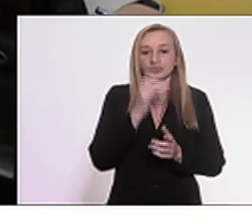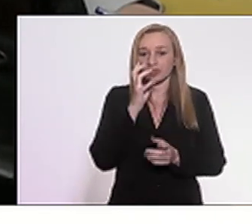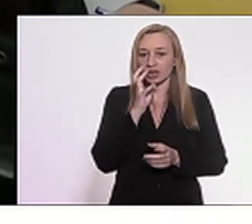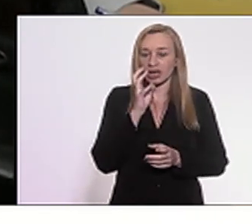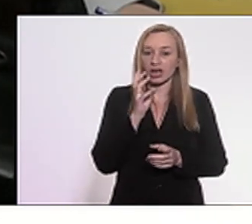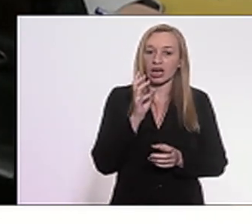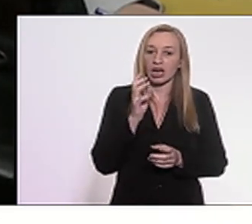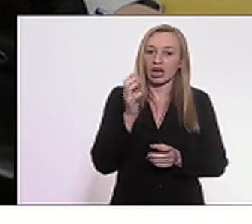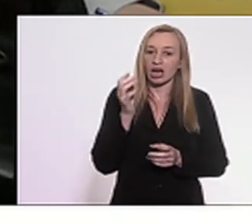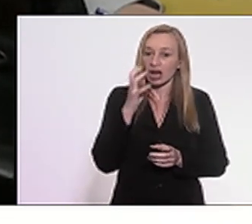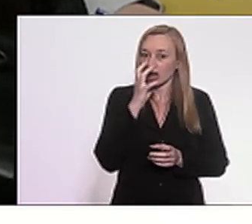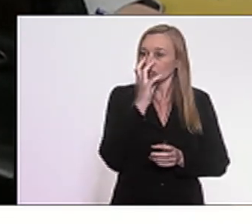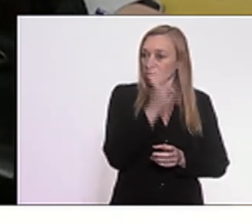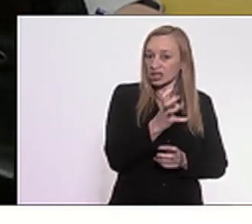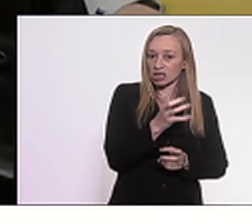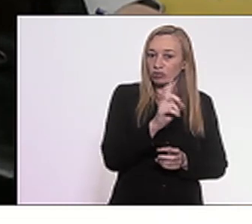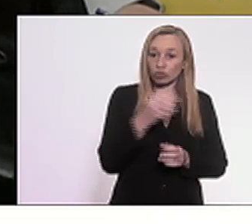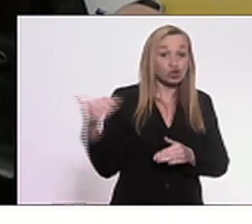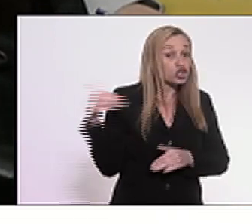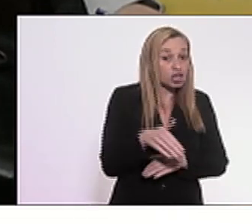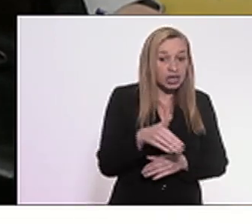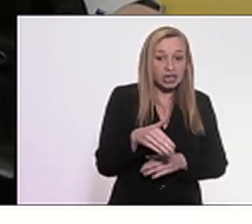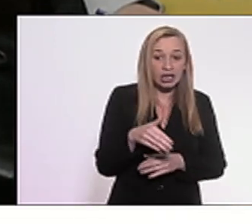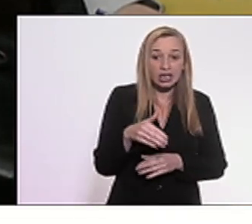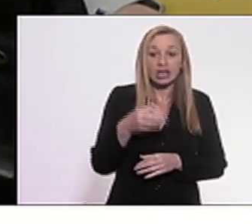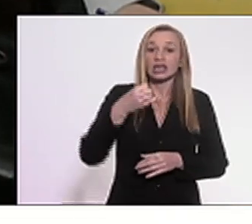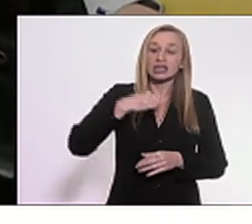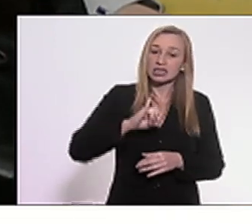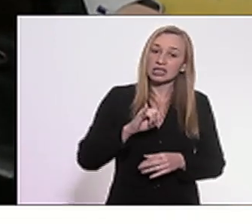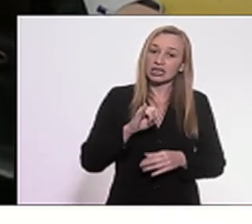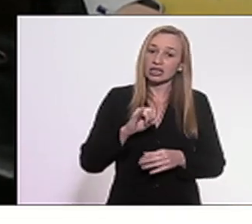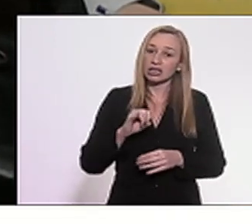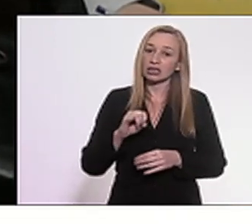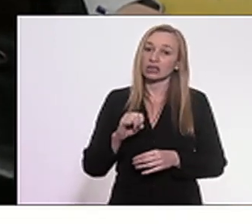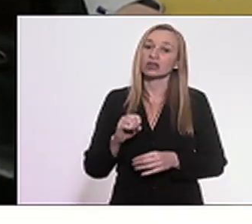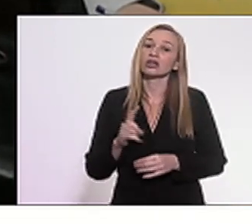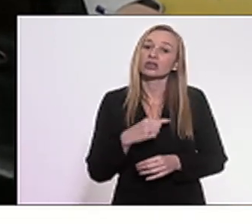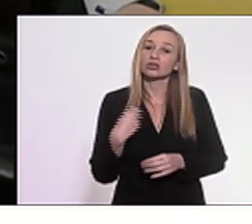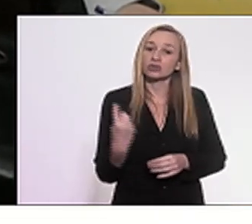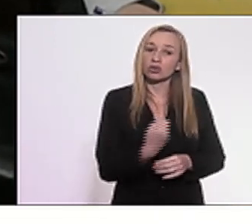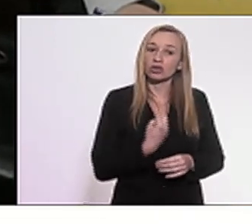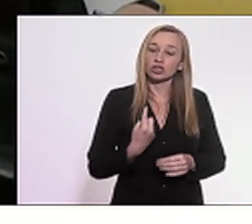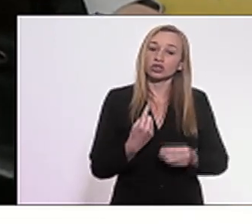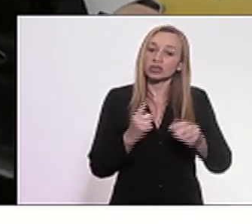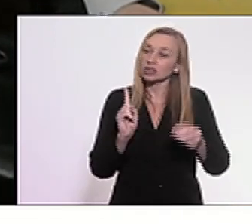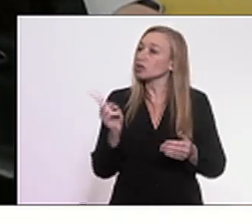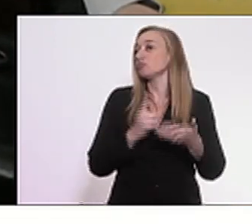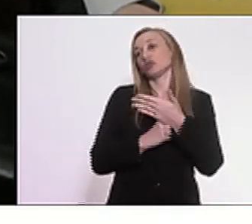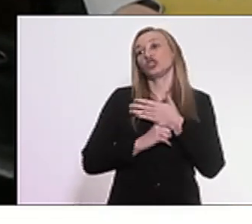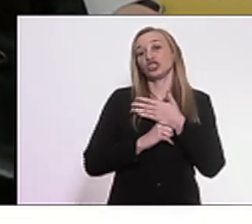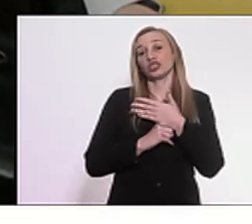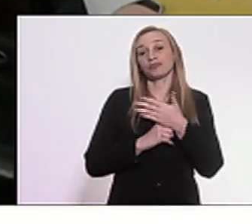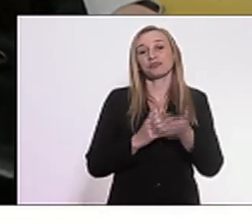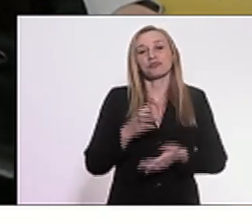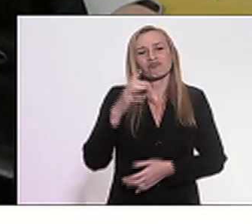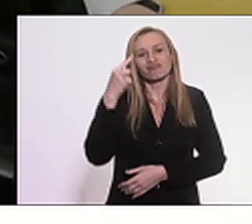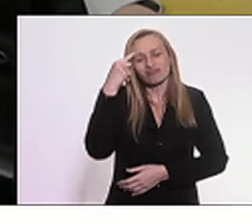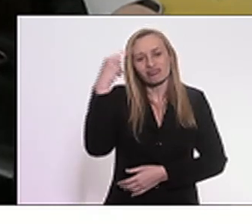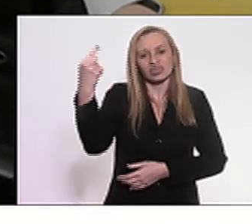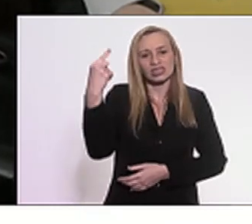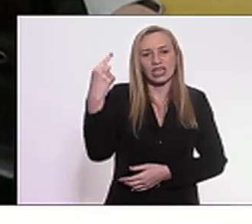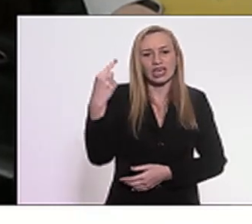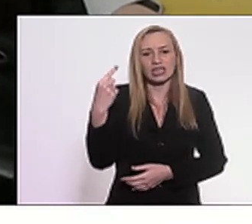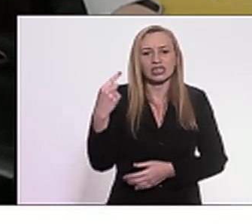se a gente não dá garantias. Não, nós vamos dar. E a gente precisa dar essas garantias. Eu acho ótimo, inclusive poderia constar do projeto essa ideia de convocar as